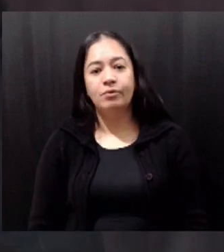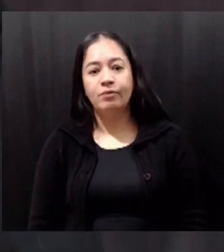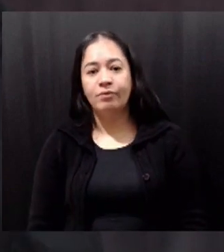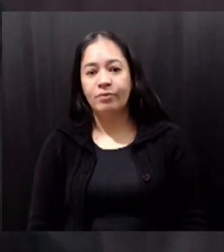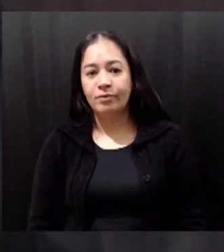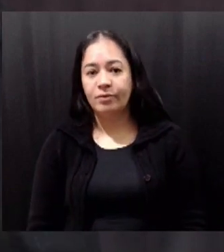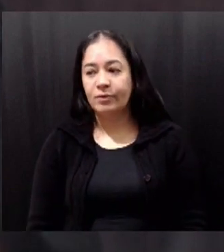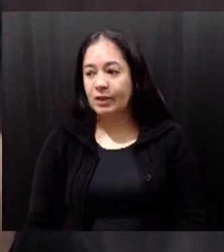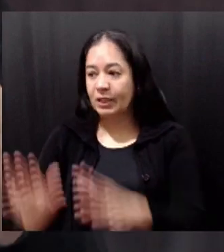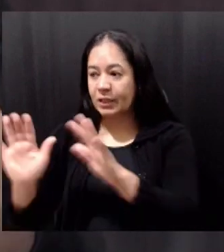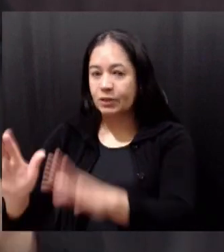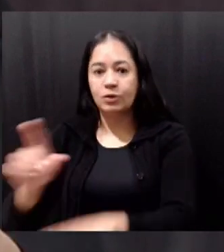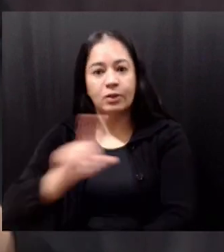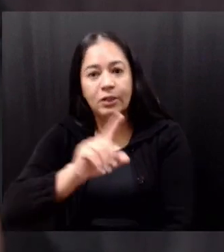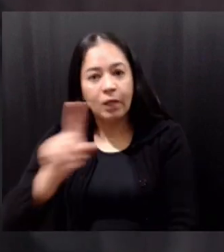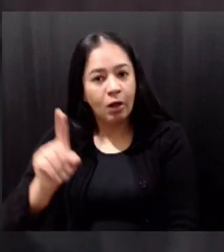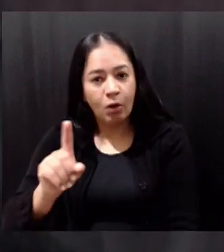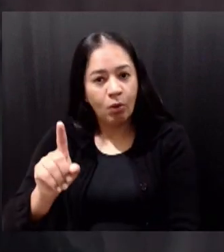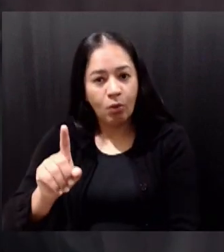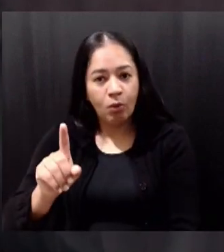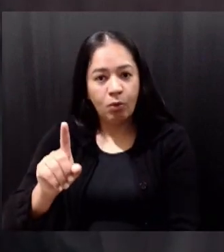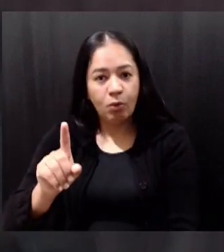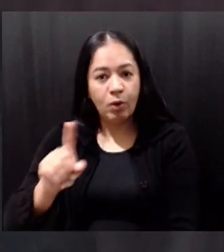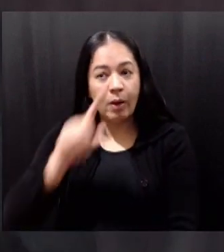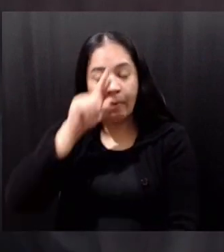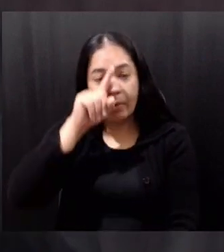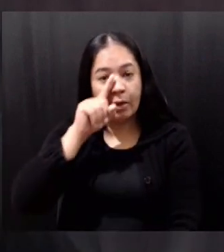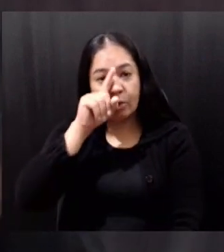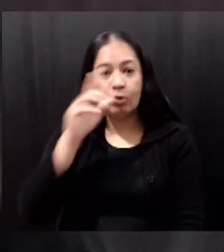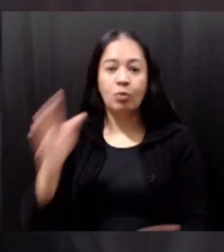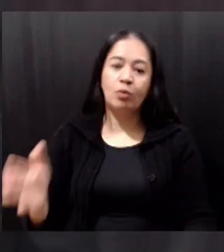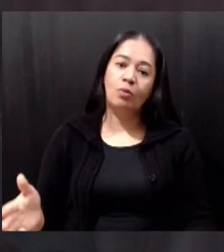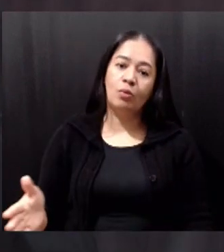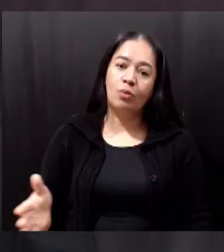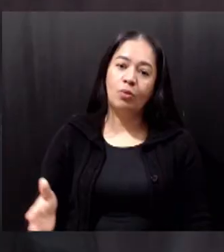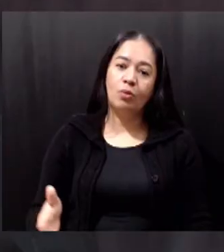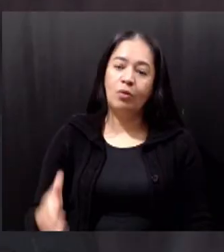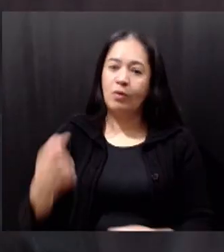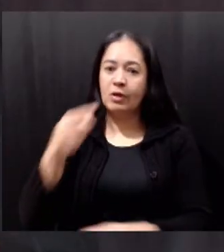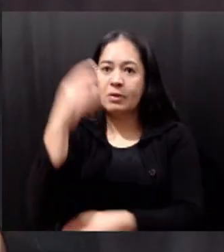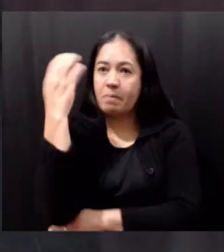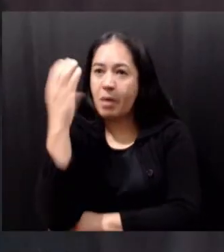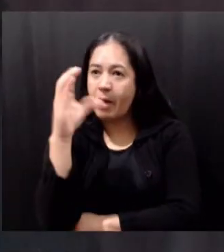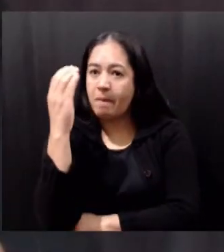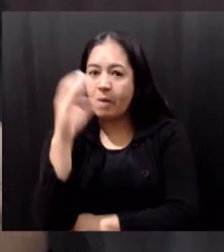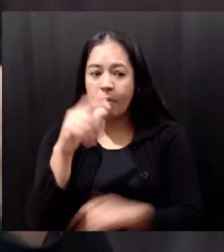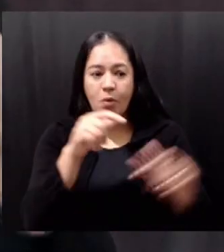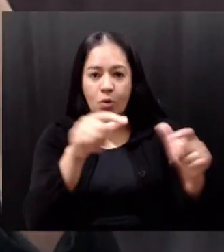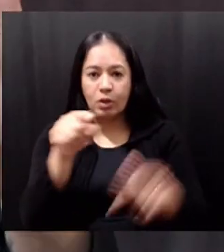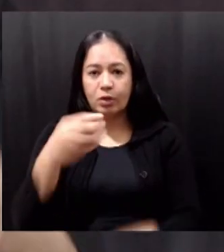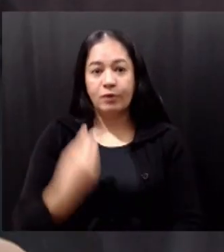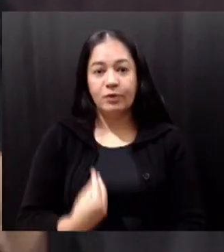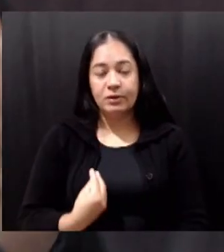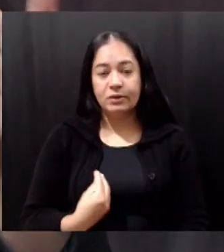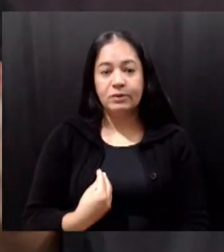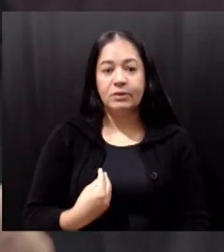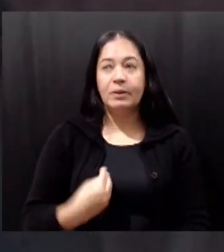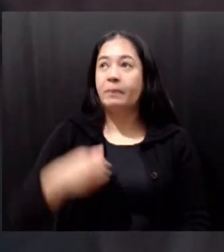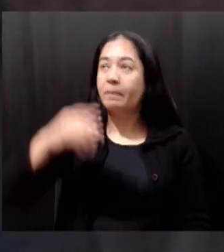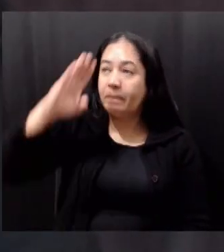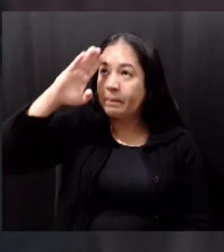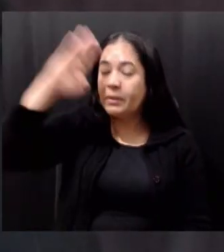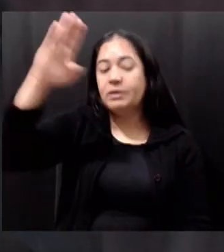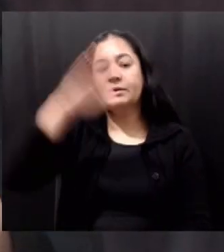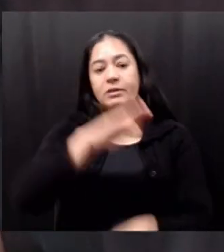isso, né? Isso é perigoso para qualquer adulto, mas muito mais para uma criança, para